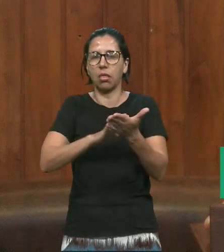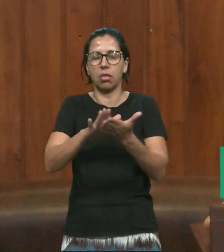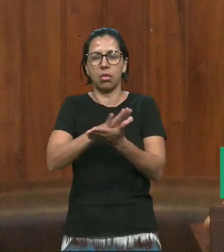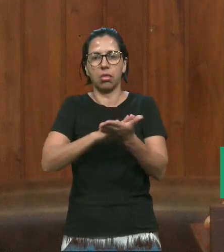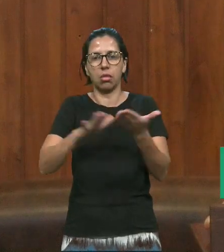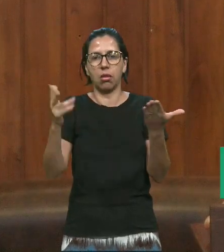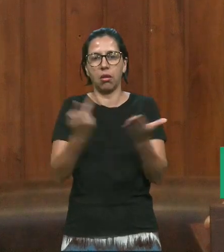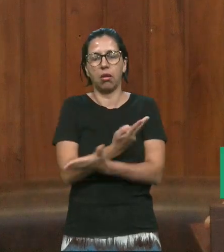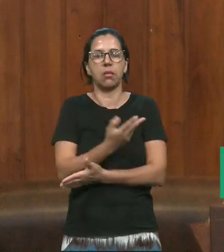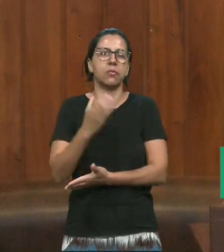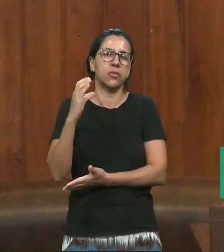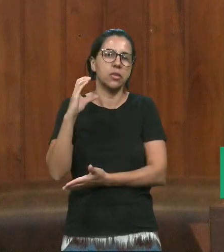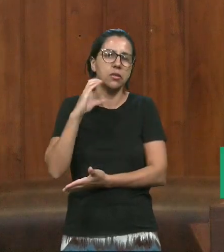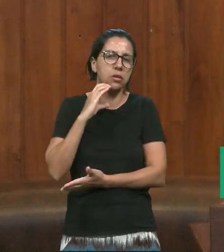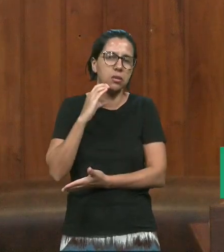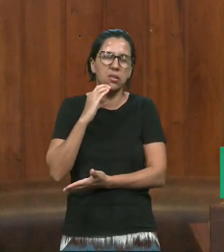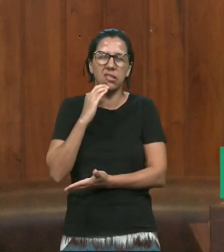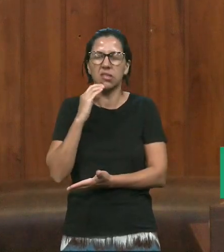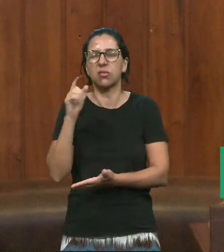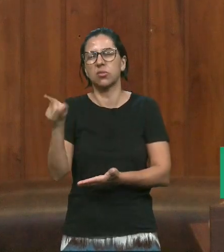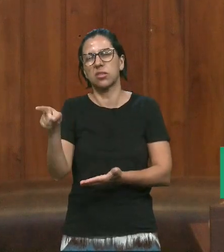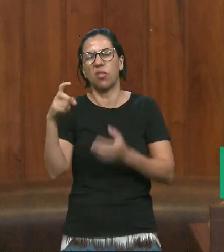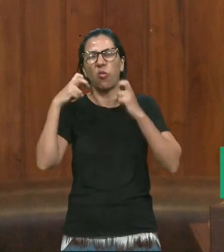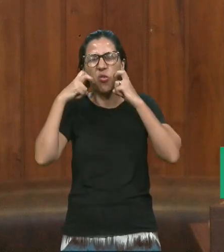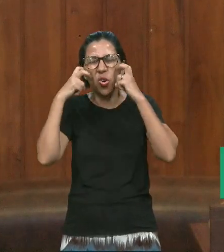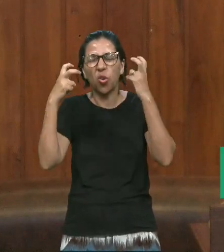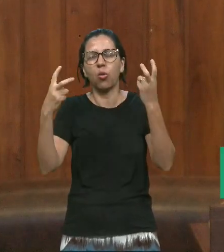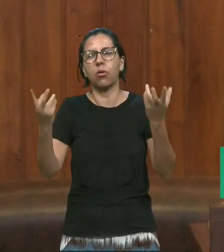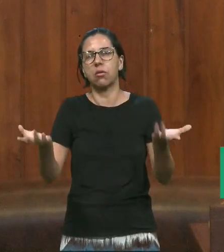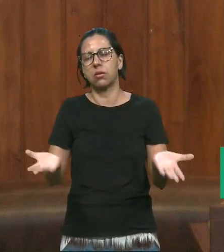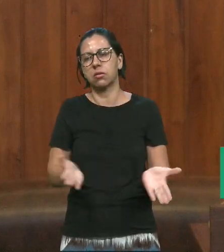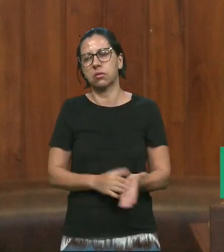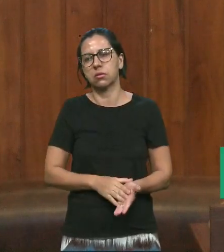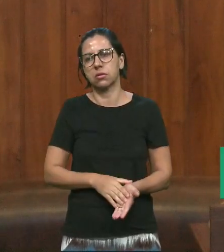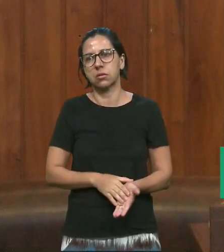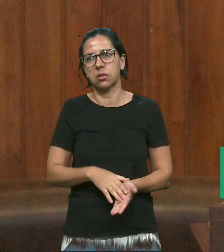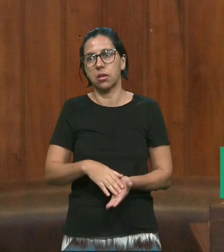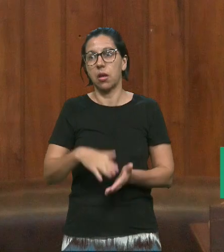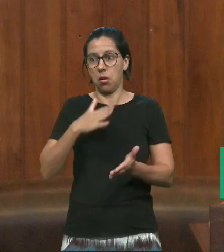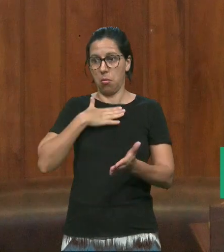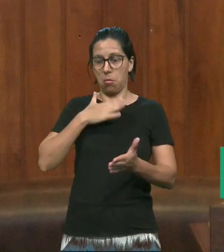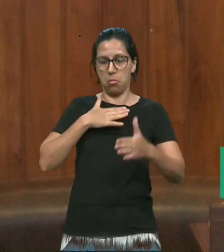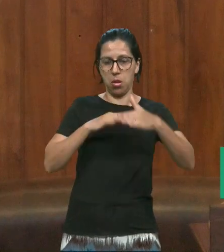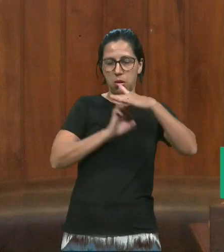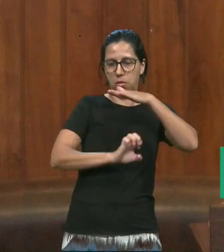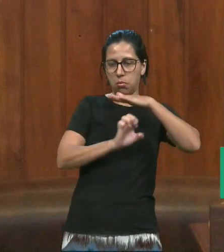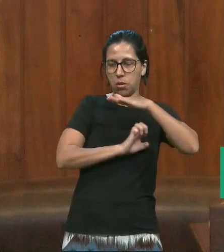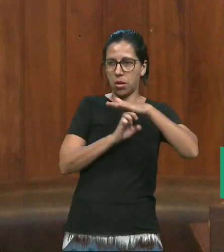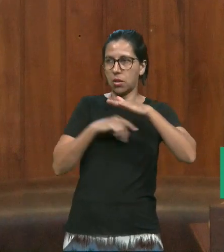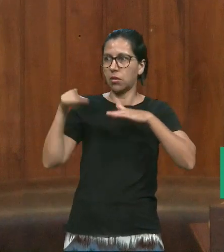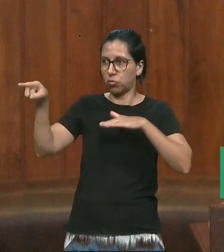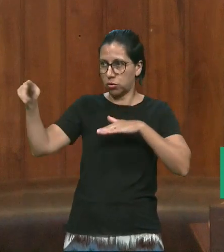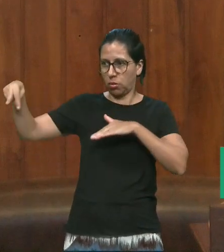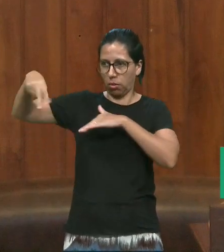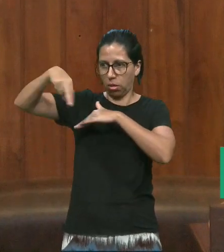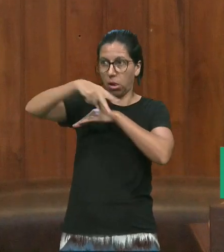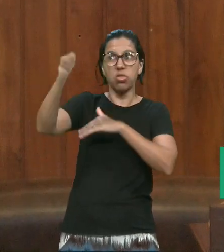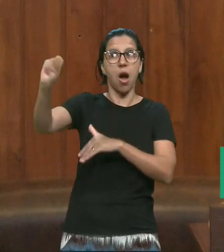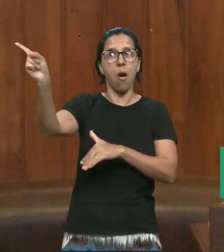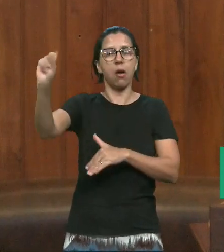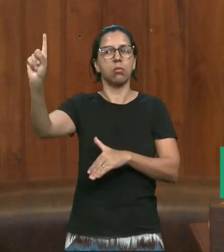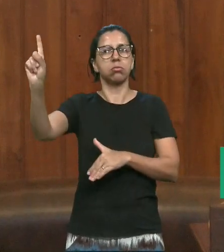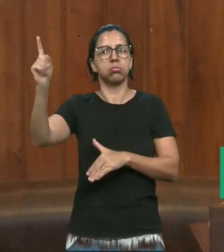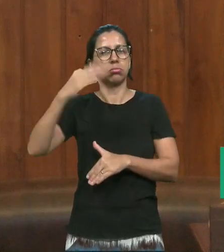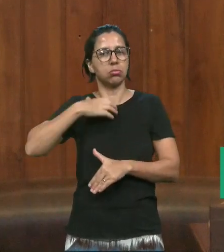Cícero, você é uma vergonha para a cidade, cara. Você não passa nem em frente à minha empresa. Já falei isso aí para você. Na